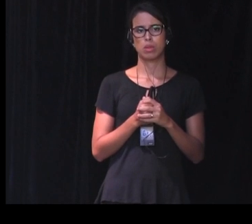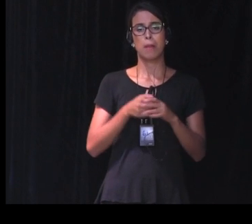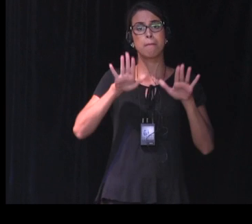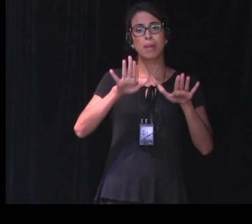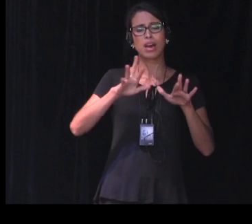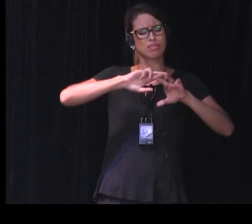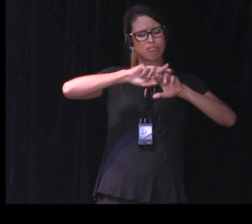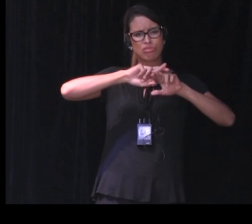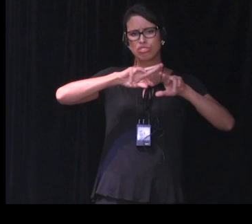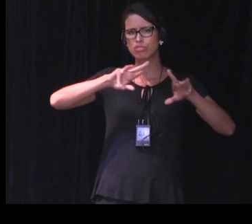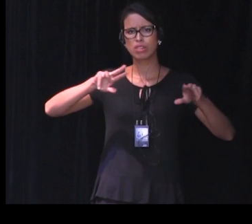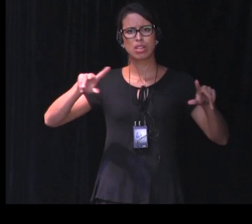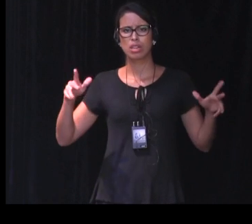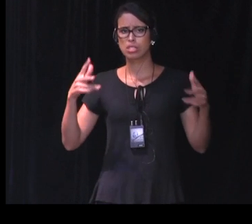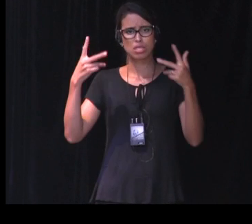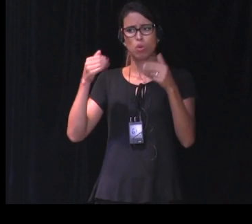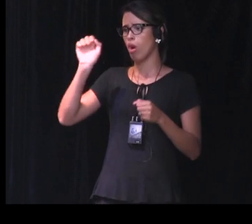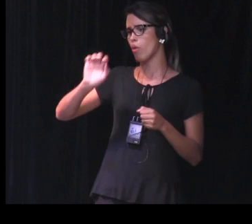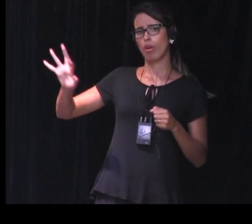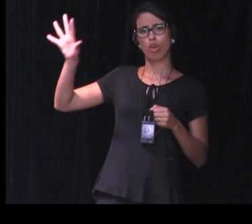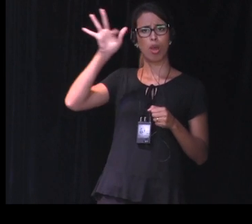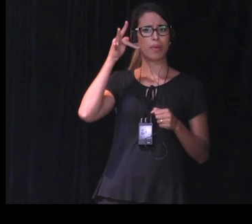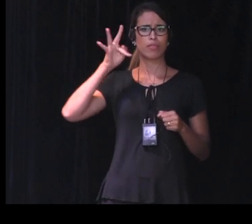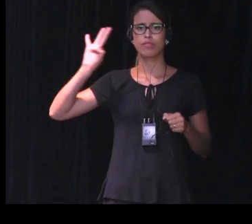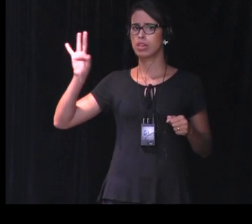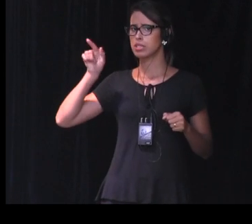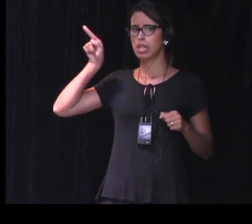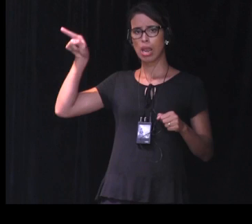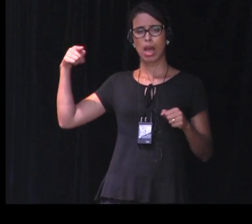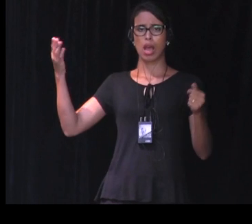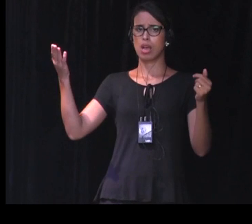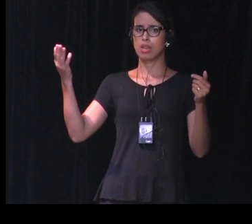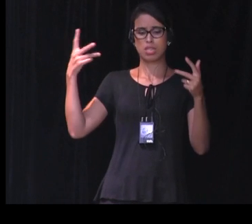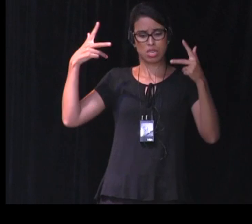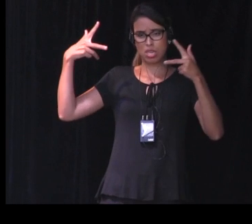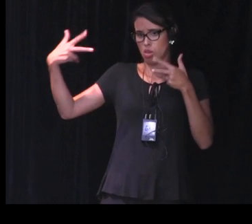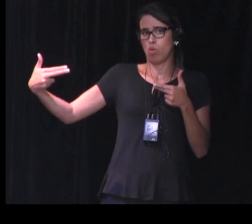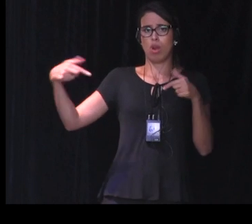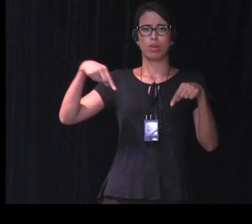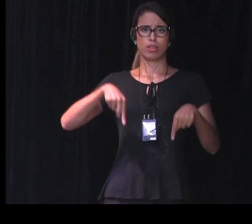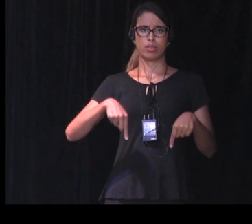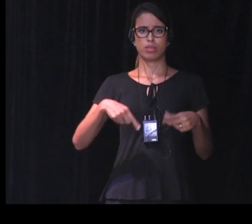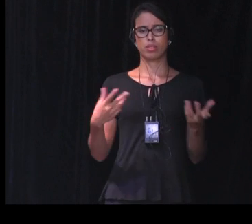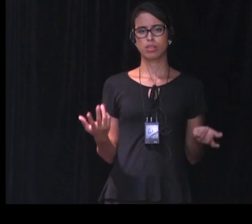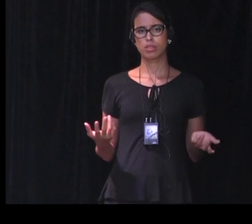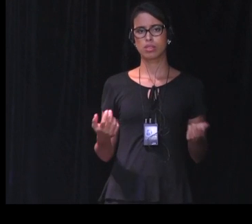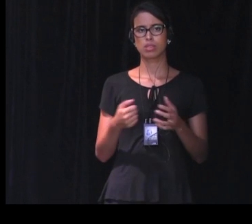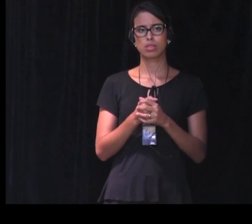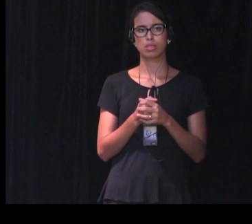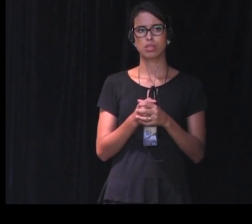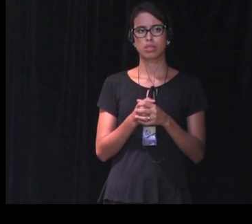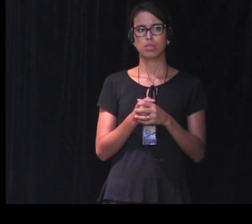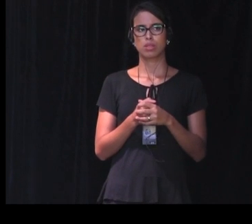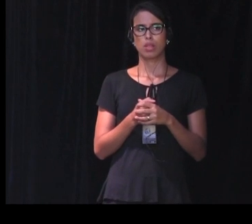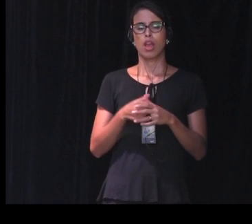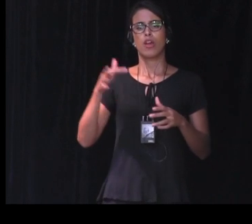extensivas, senão como é a Europa, como é a França, que tem o clima da França. Então,